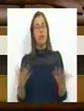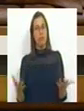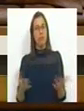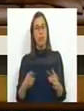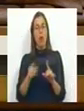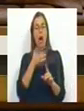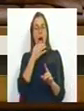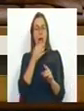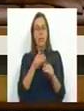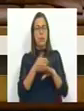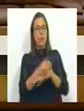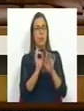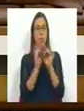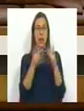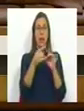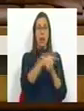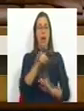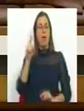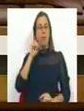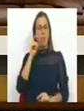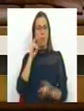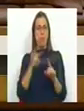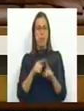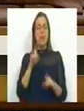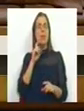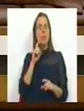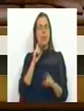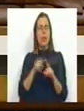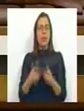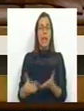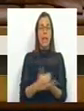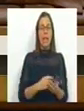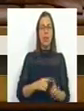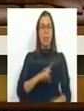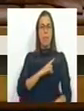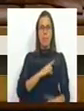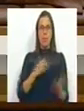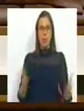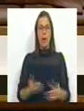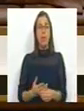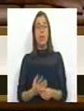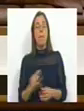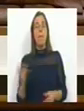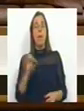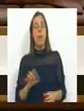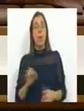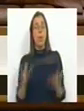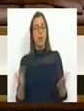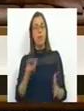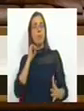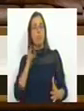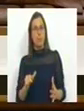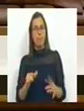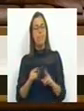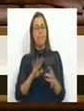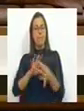designadamente por via eletrónica, com a salvaguarda da proteção de dados pessoais. Oitavo, permitir